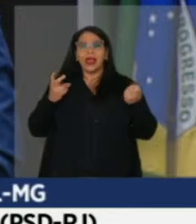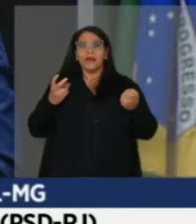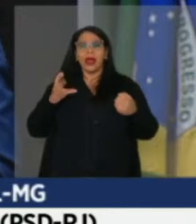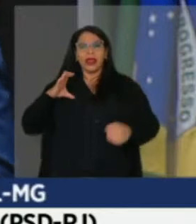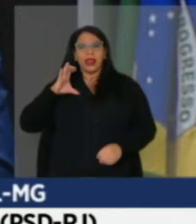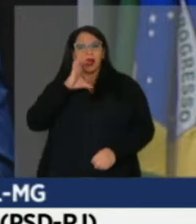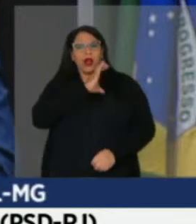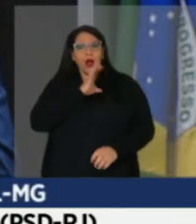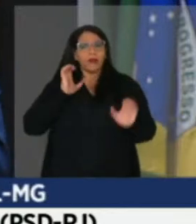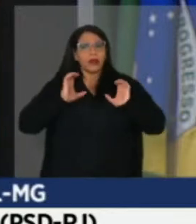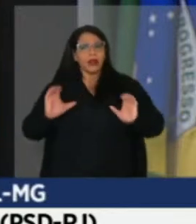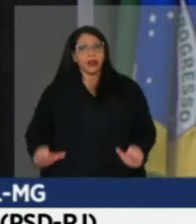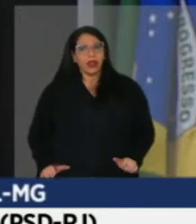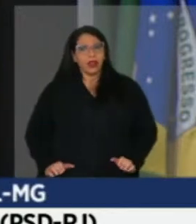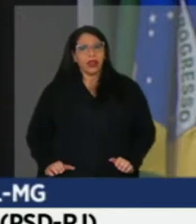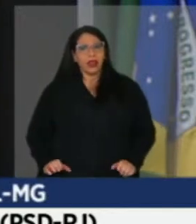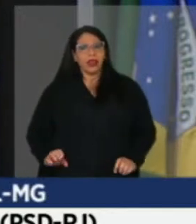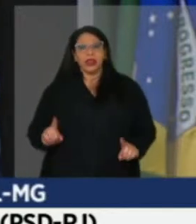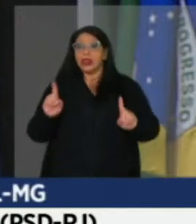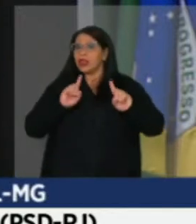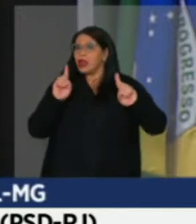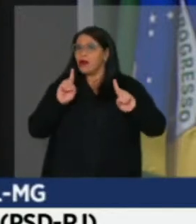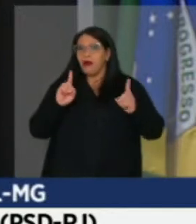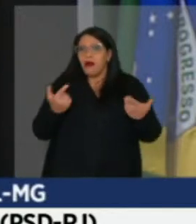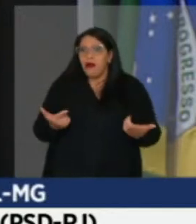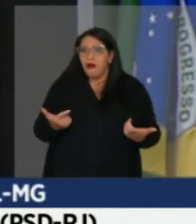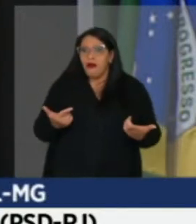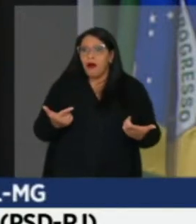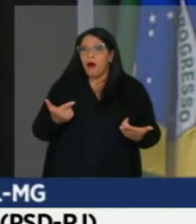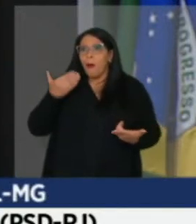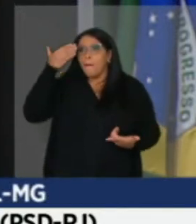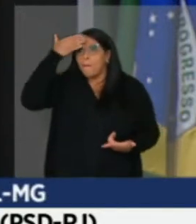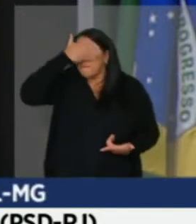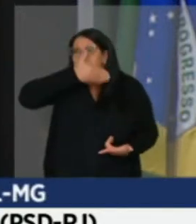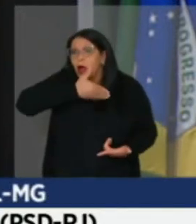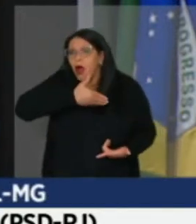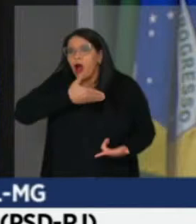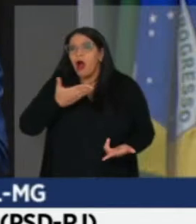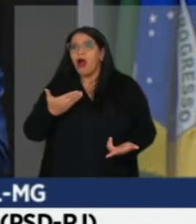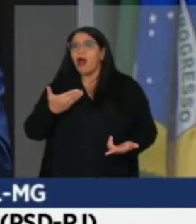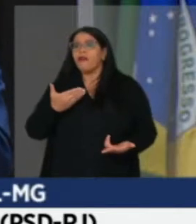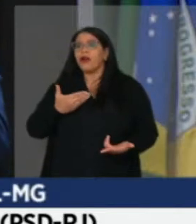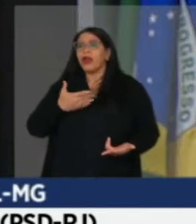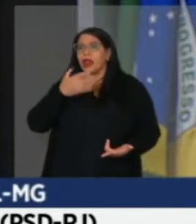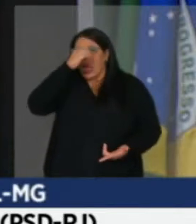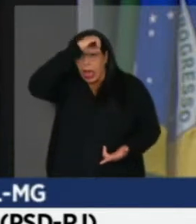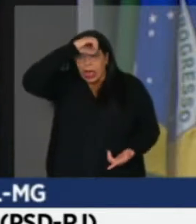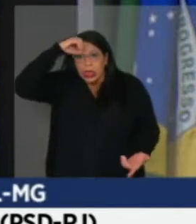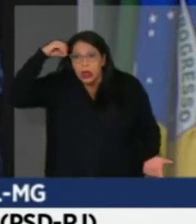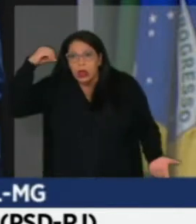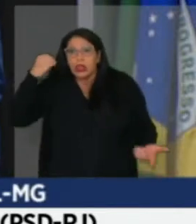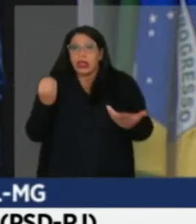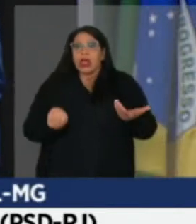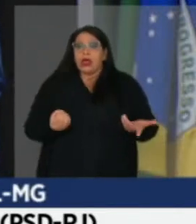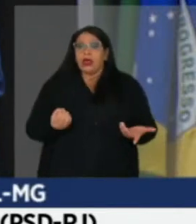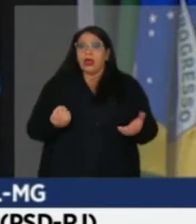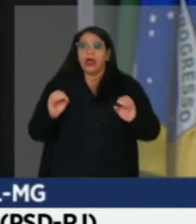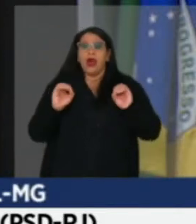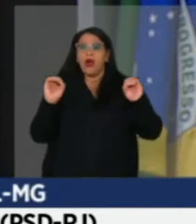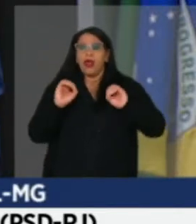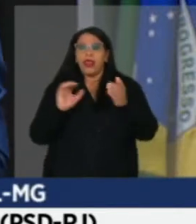de ética. Não apresentaram provas que inocentasse ou, de certa forma,